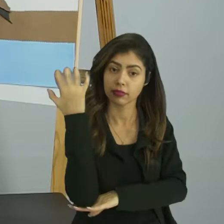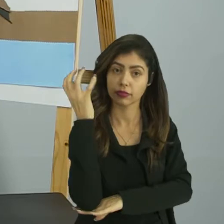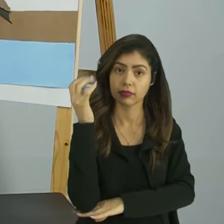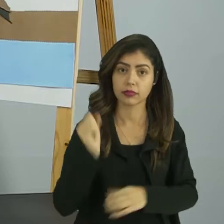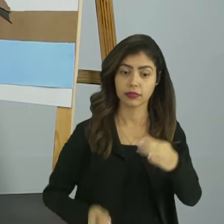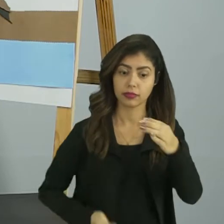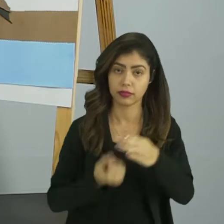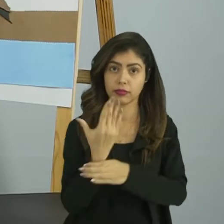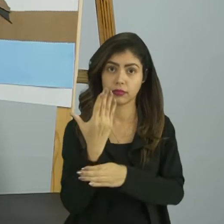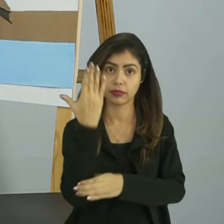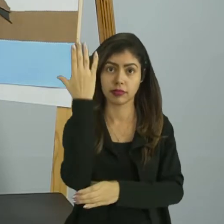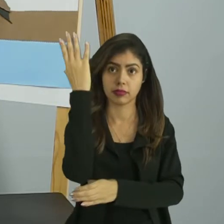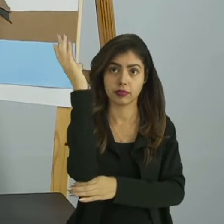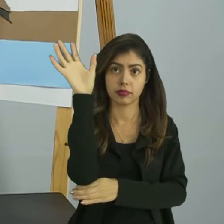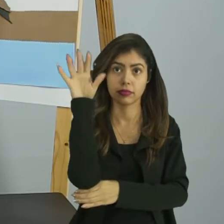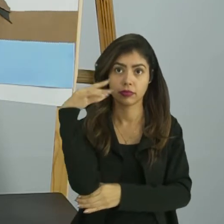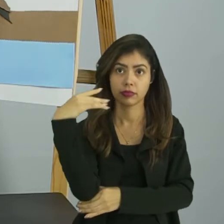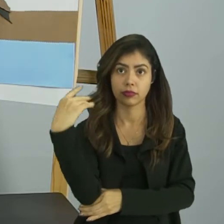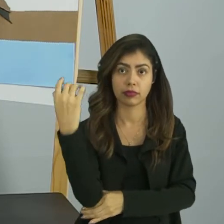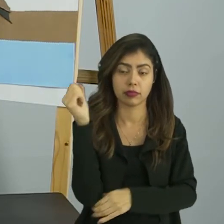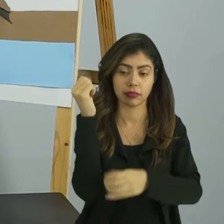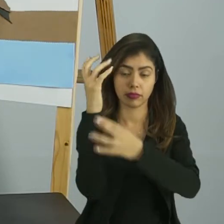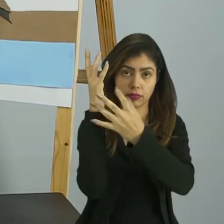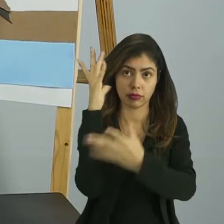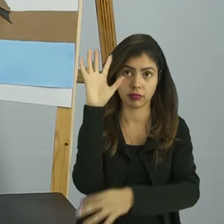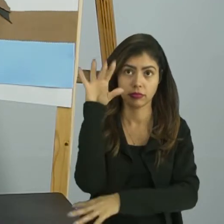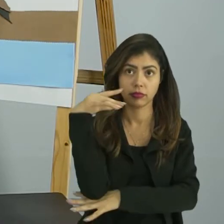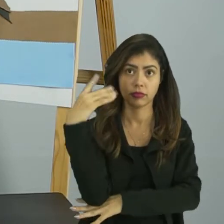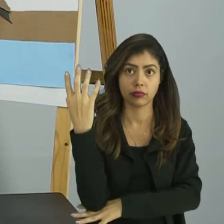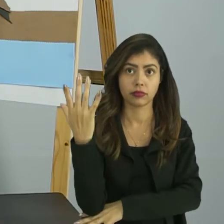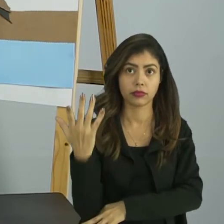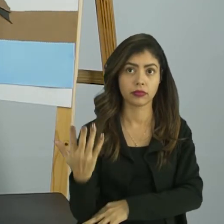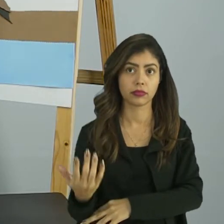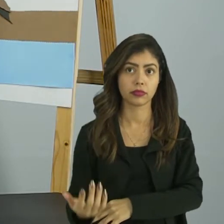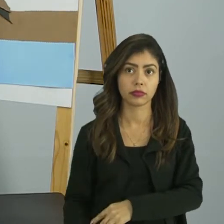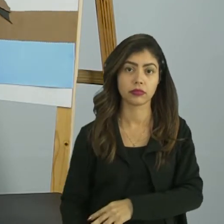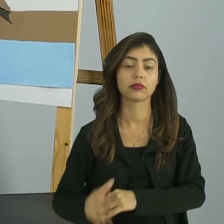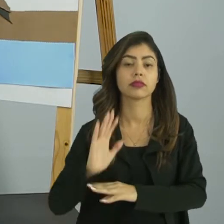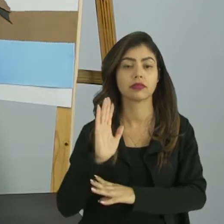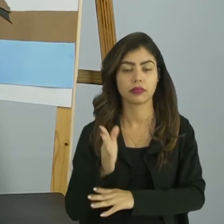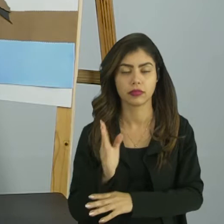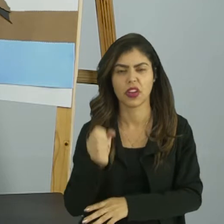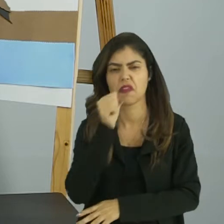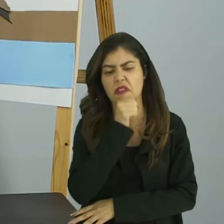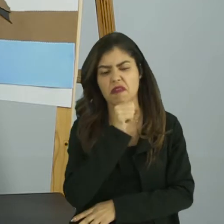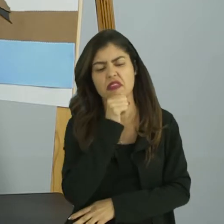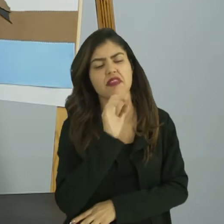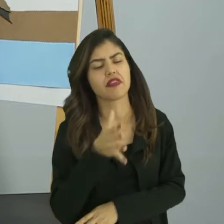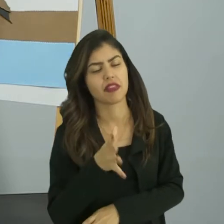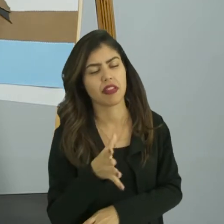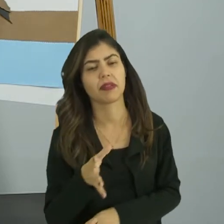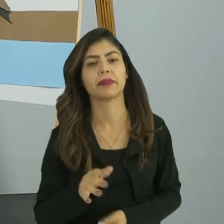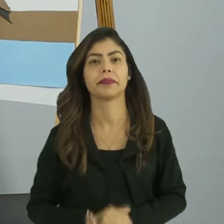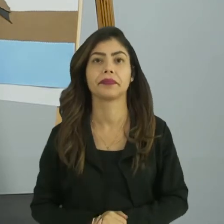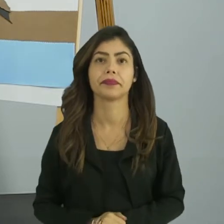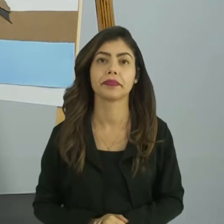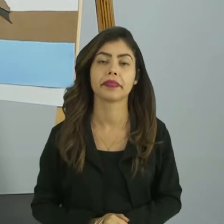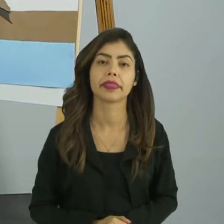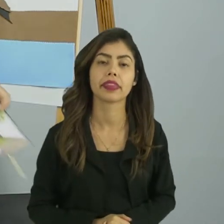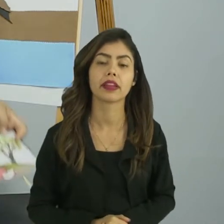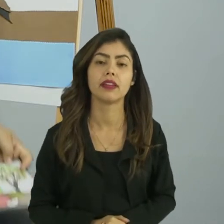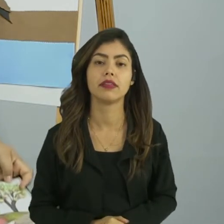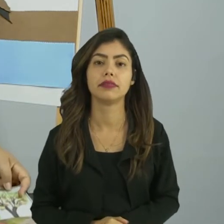nascem, elas crescem, elas se reproduzem e morrem quando já estão bem velhinhas, não é isso? Então, olha